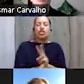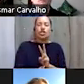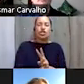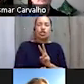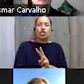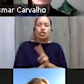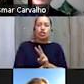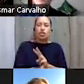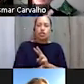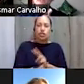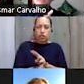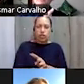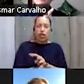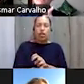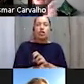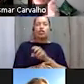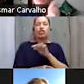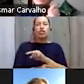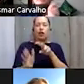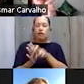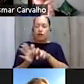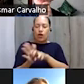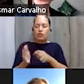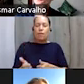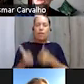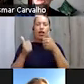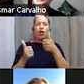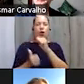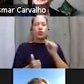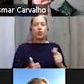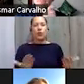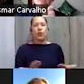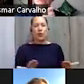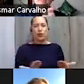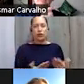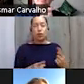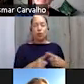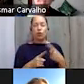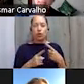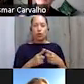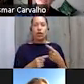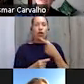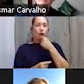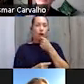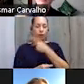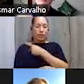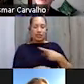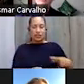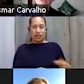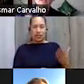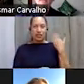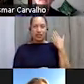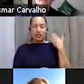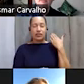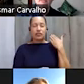que a atual. Porque eu entendo, lá o Getúlio Vargas, nos anos 40, a preocupação dele era da preservação dos